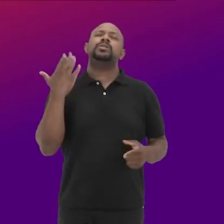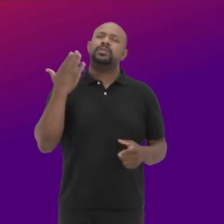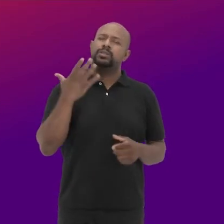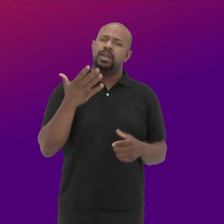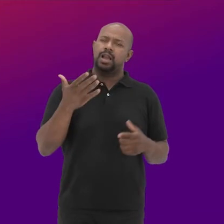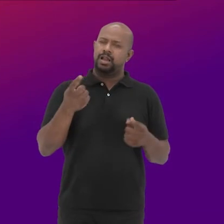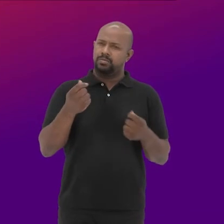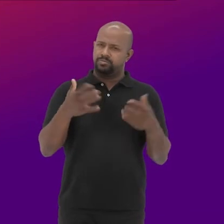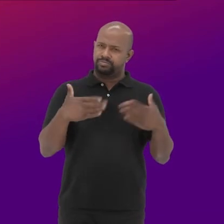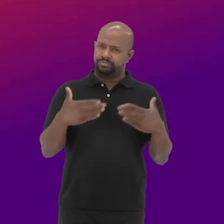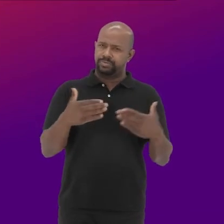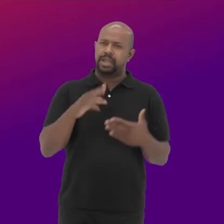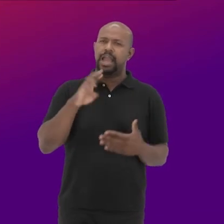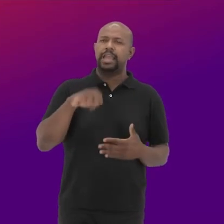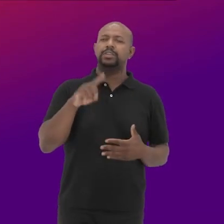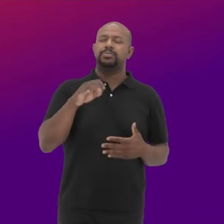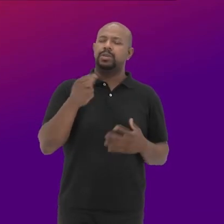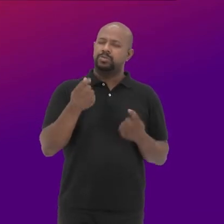um rendimento esperado